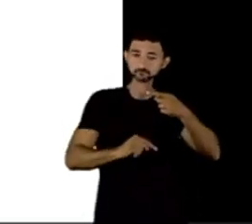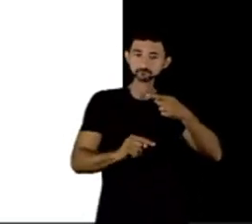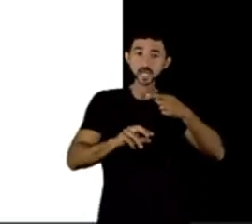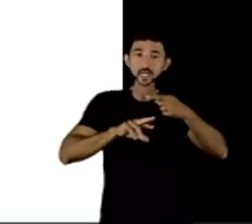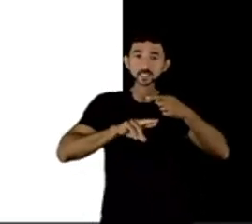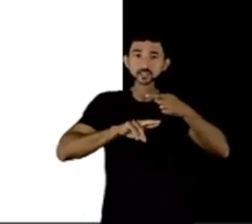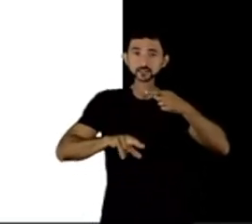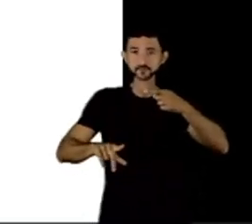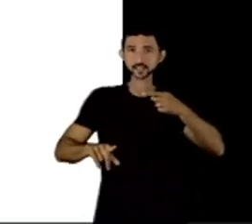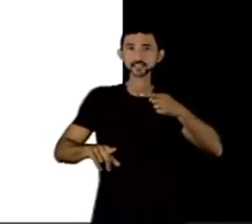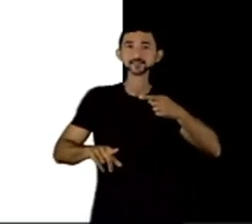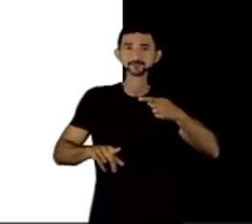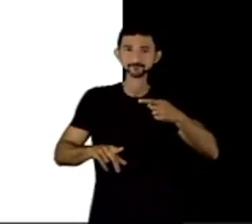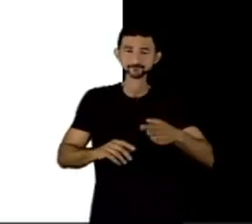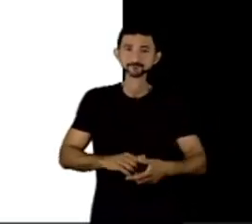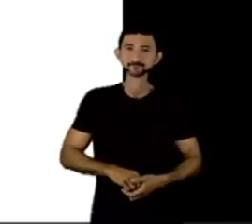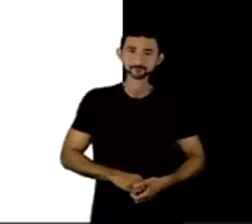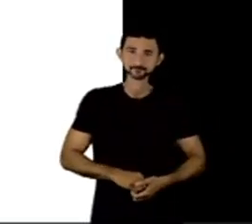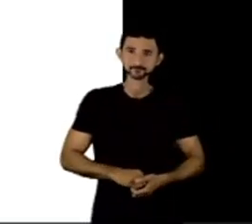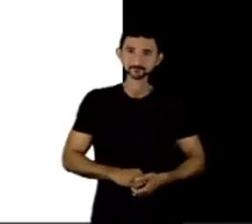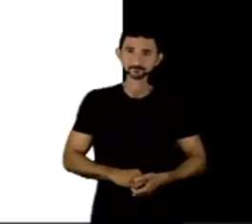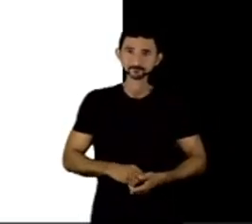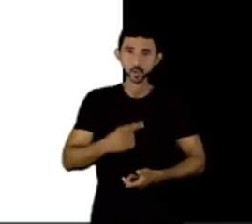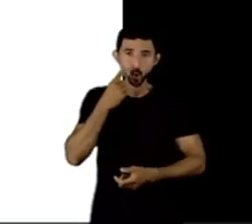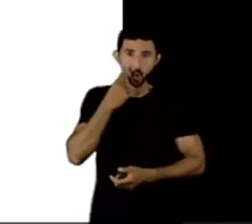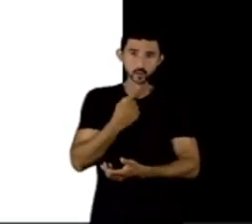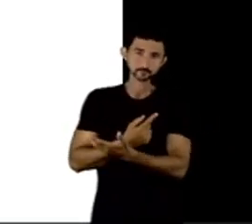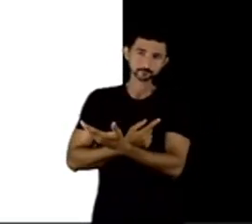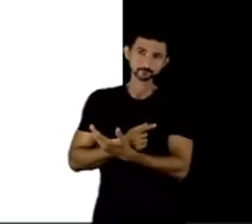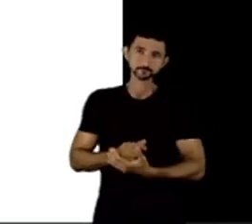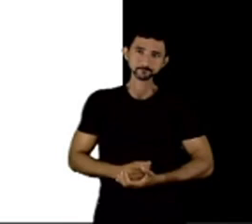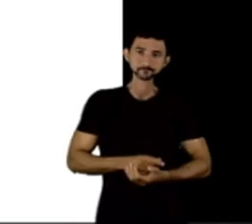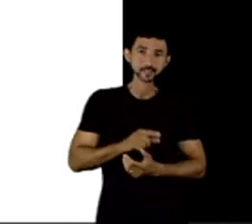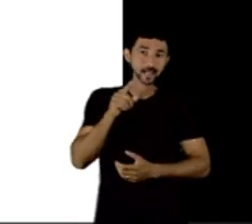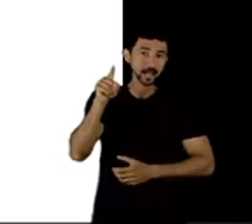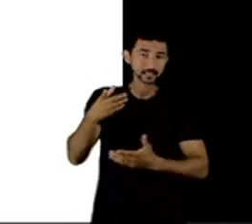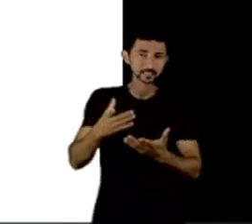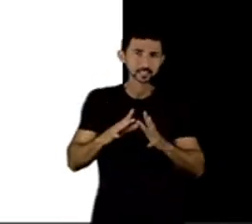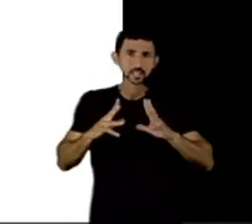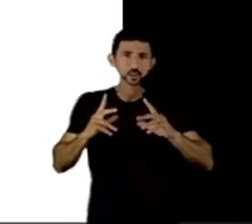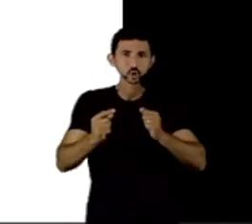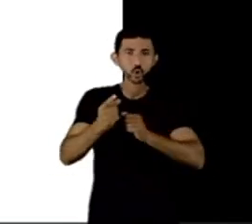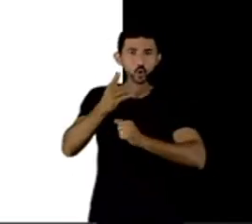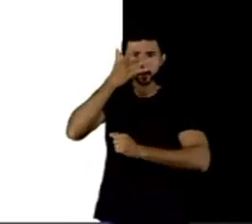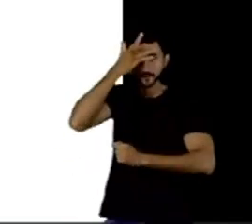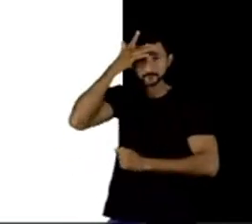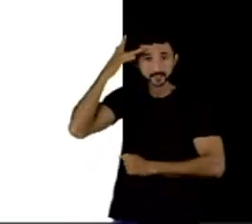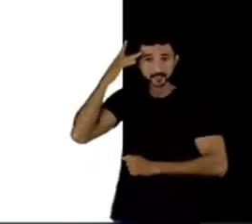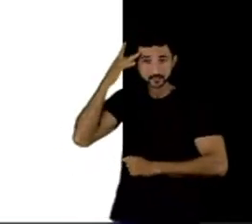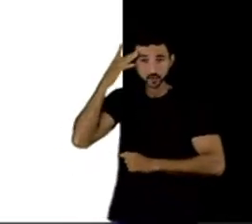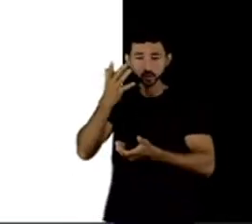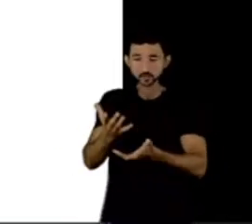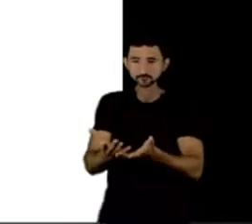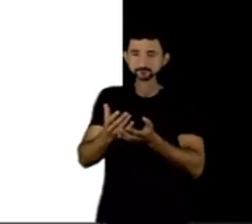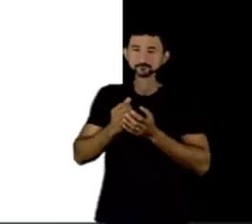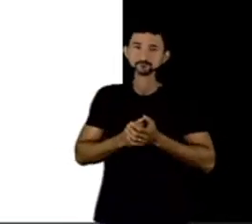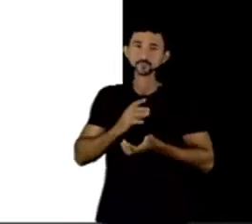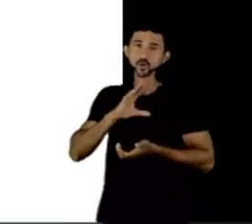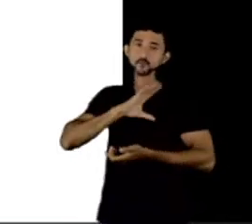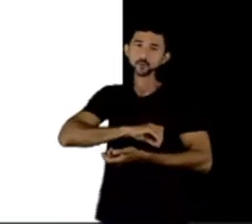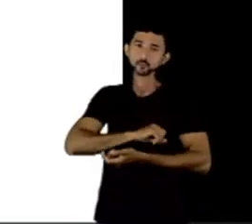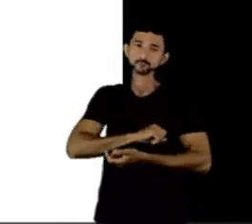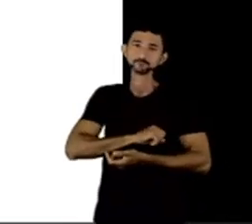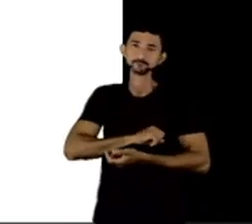voz que está nesse pedaço aqui. Olha o que é dito. Ali todos serão recompensados na moeda